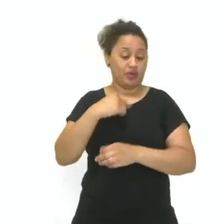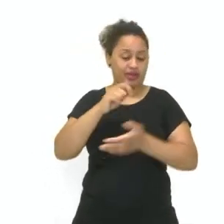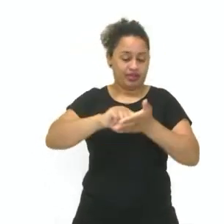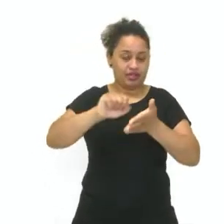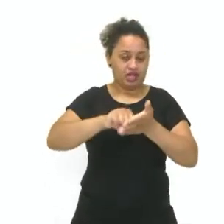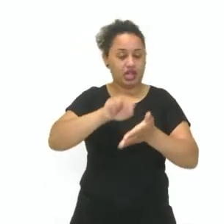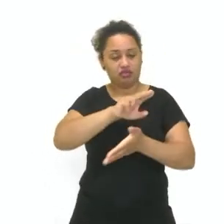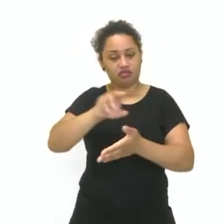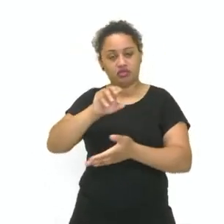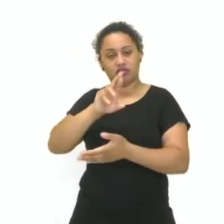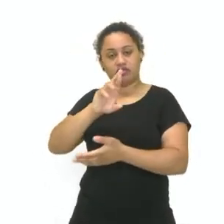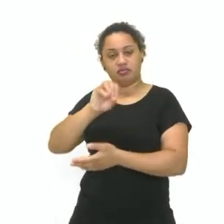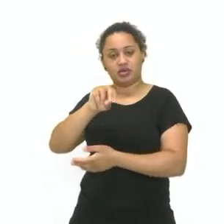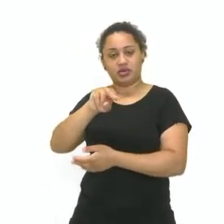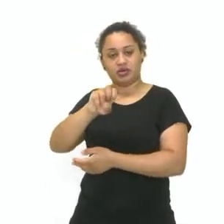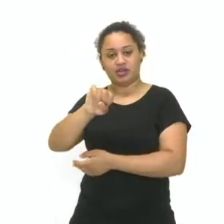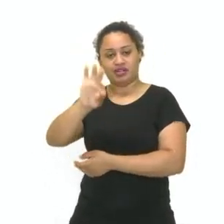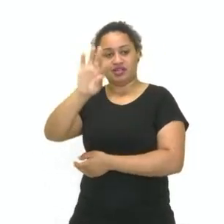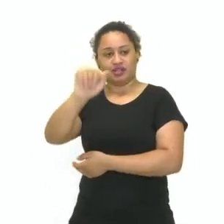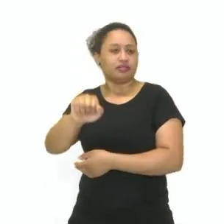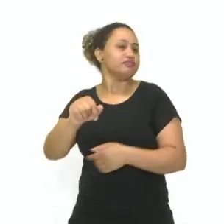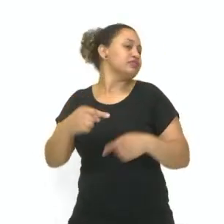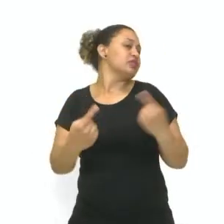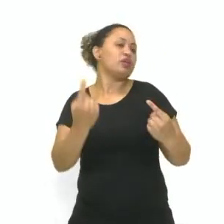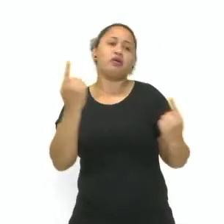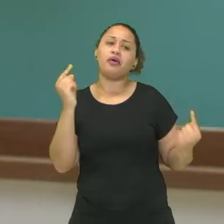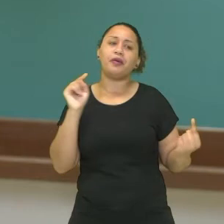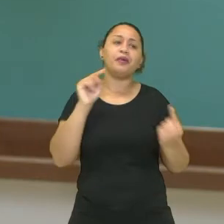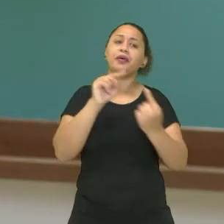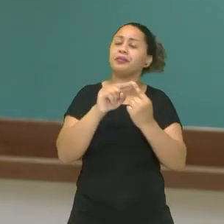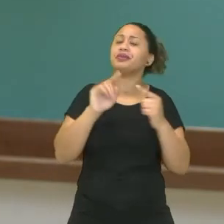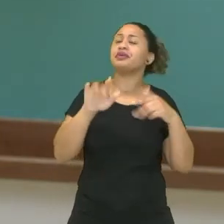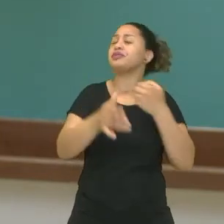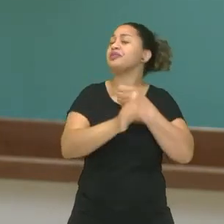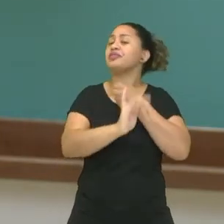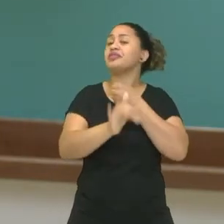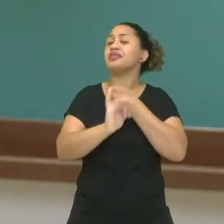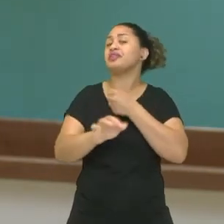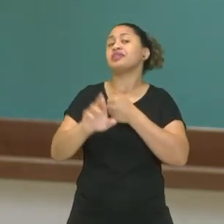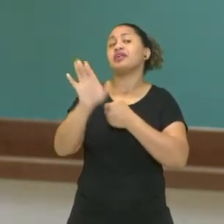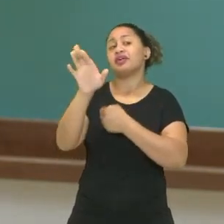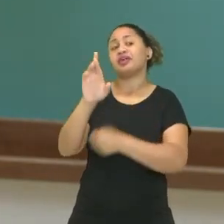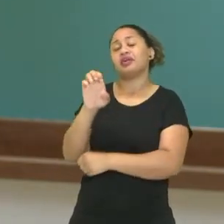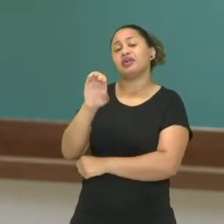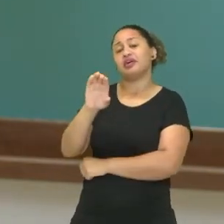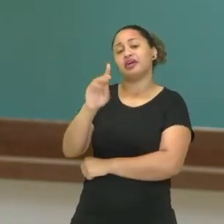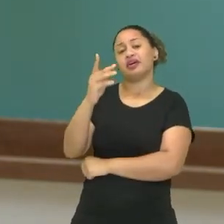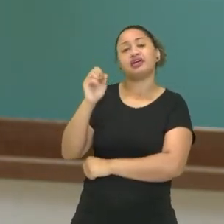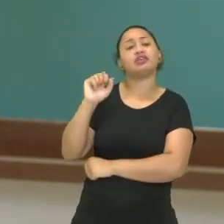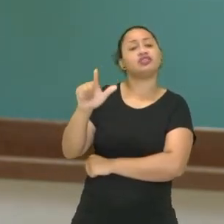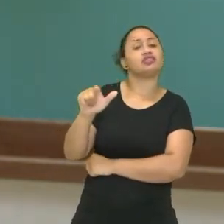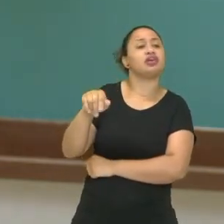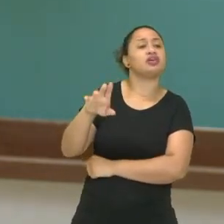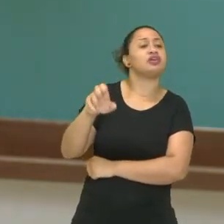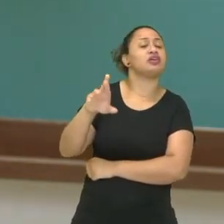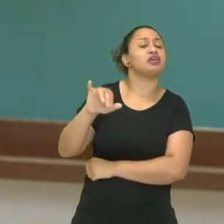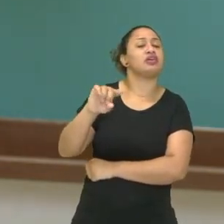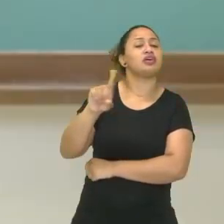chamada de cronista. Qual é a finalidade, então, desta crônica da querida Raquel de